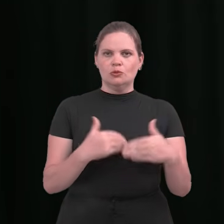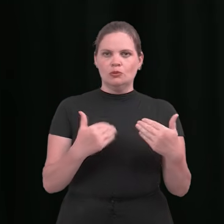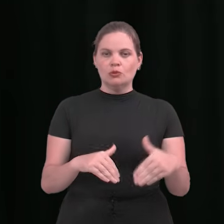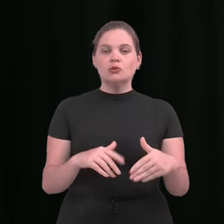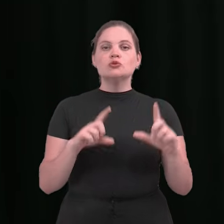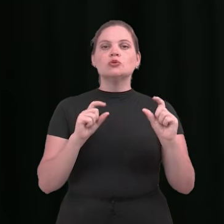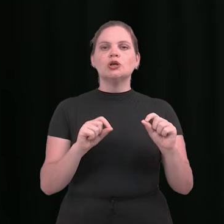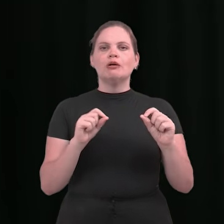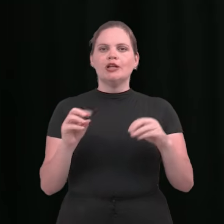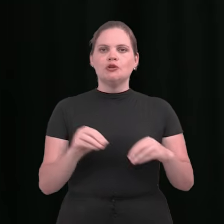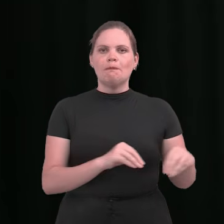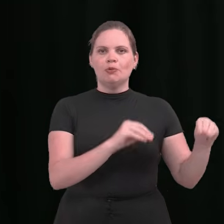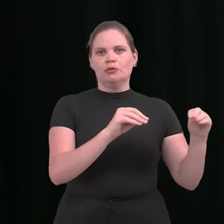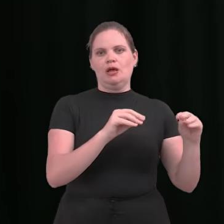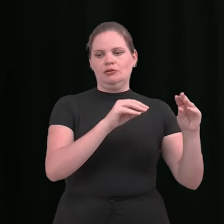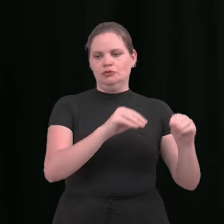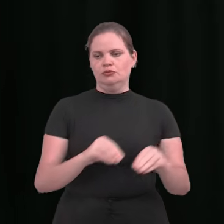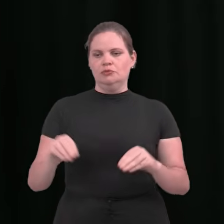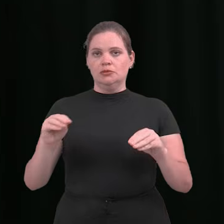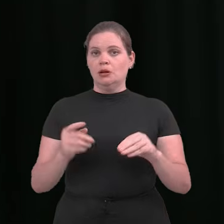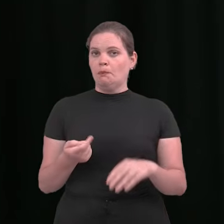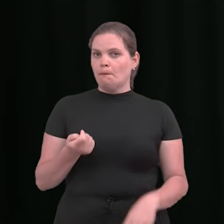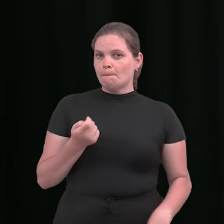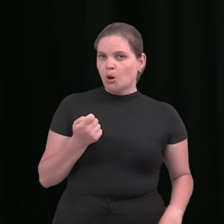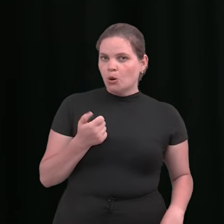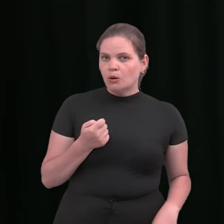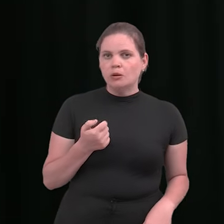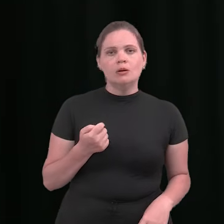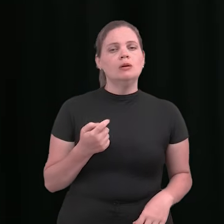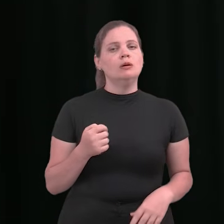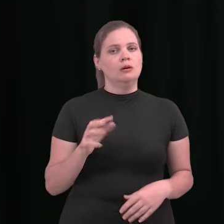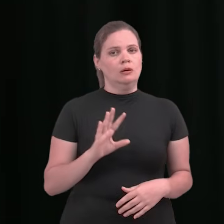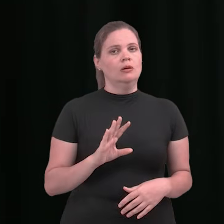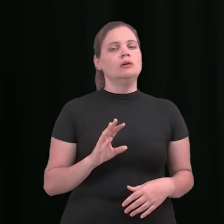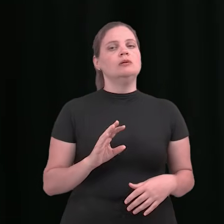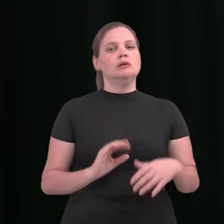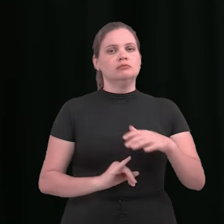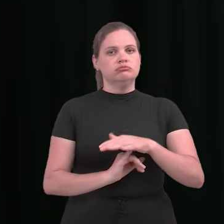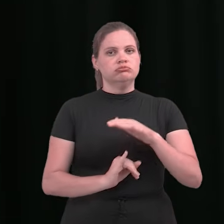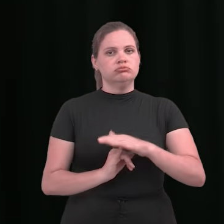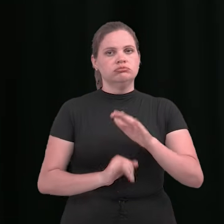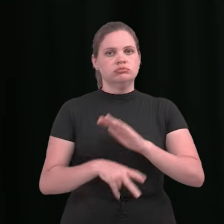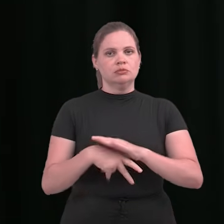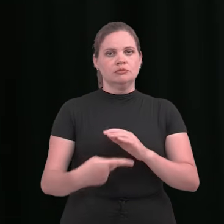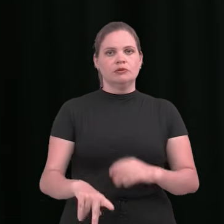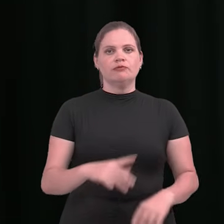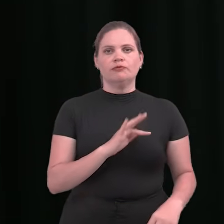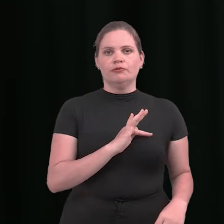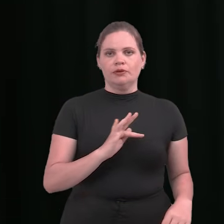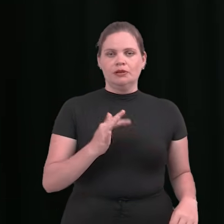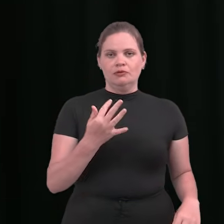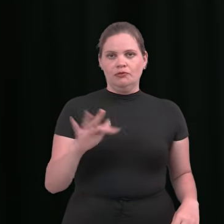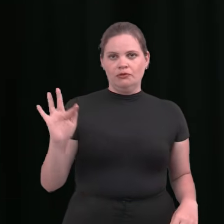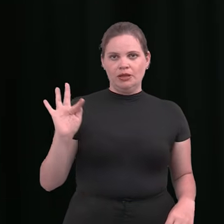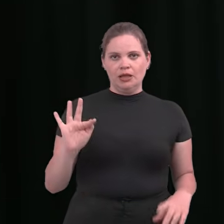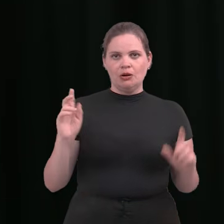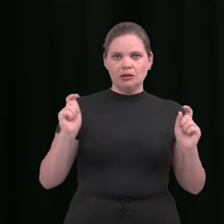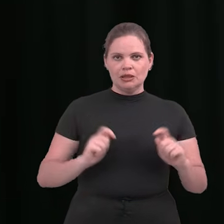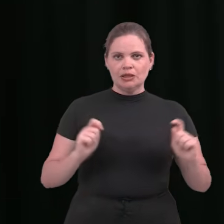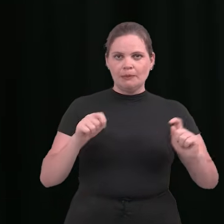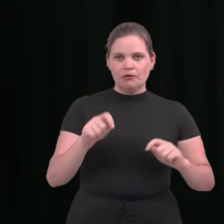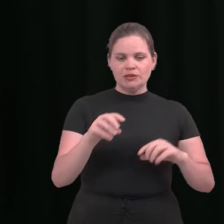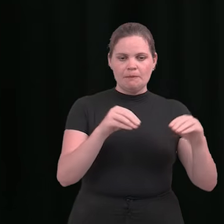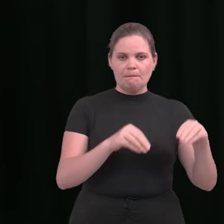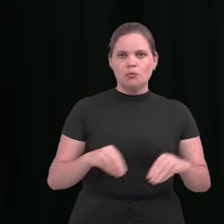que é um dos poucos órgãos da administração federal que tem essa, para que você possa se movimentar nos